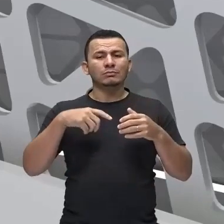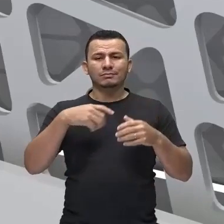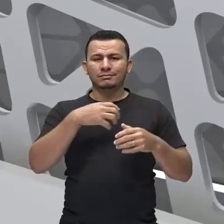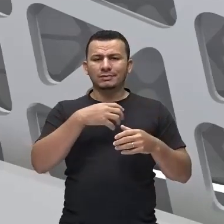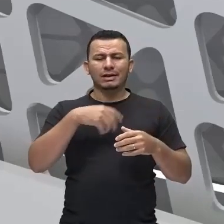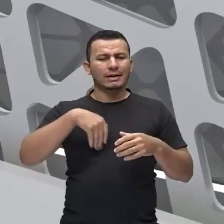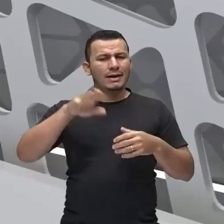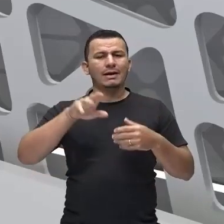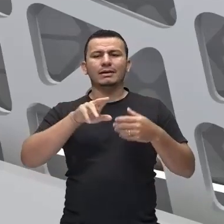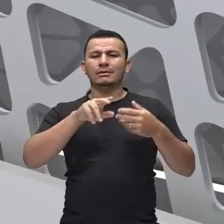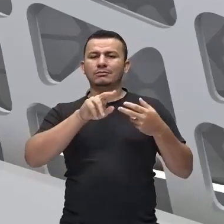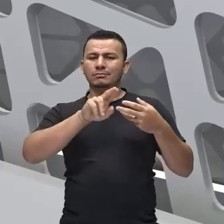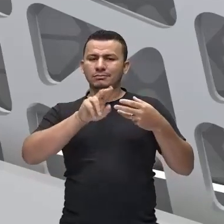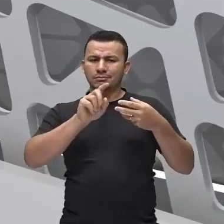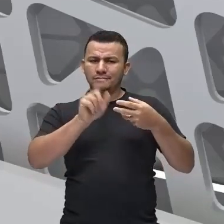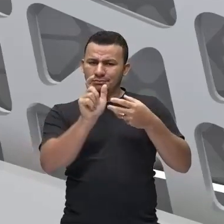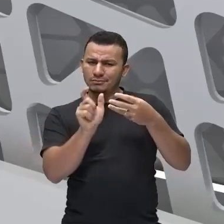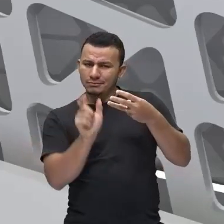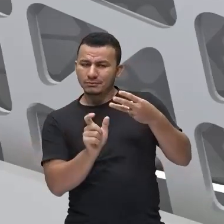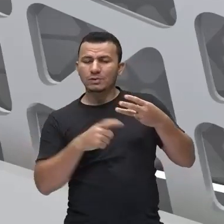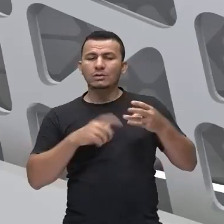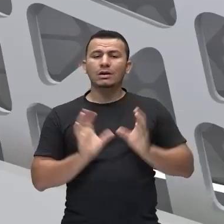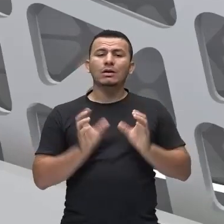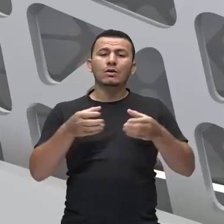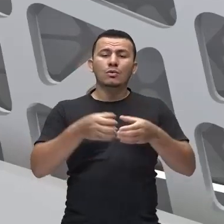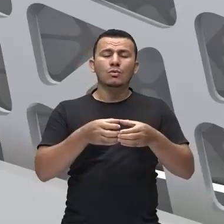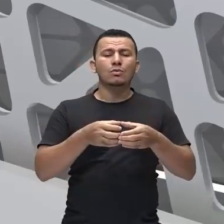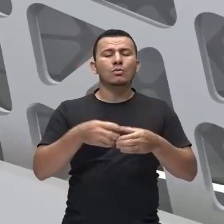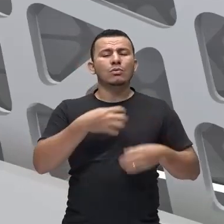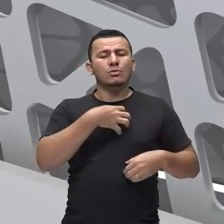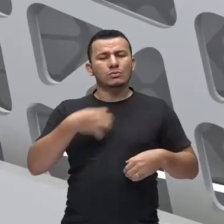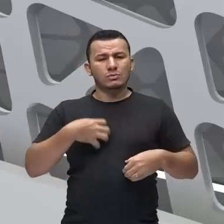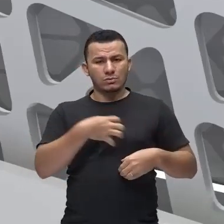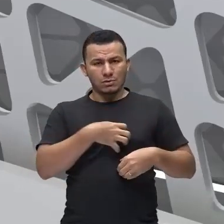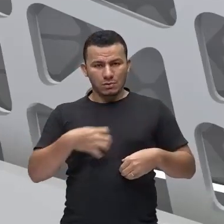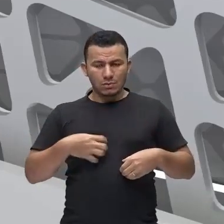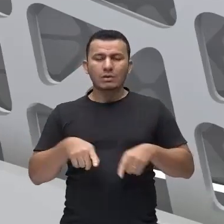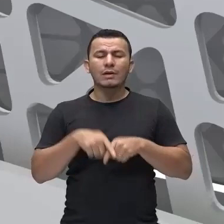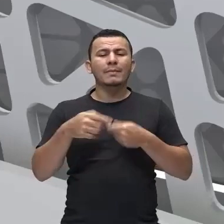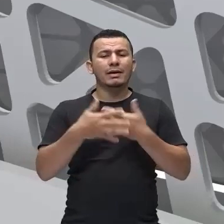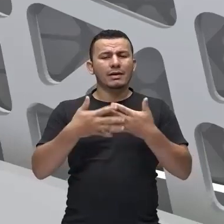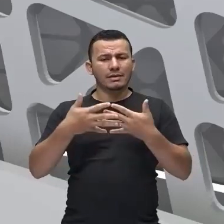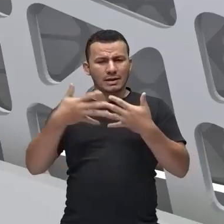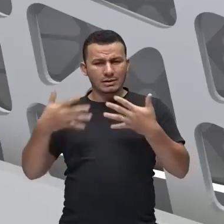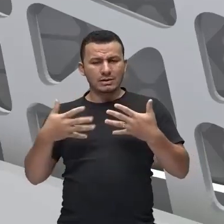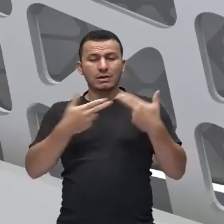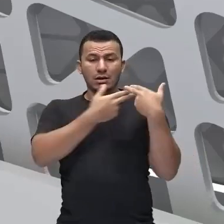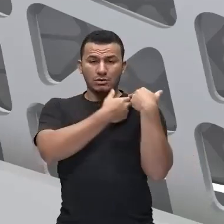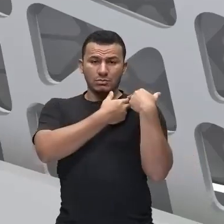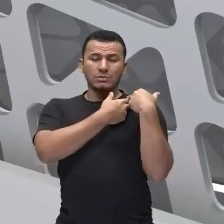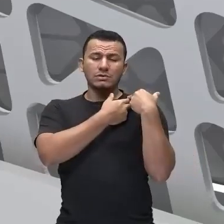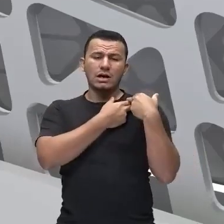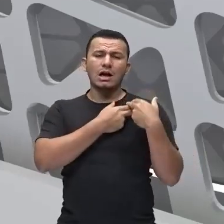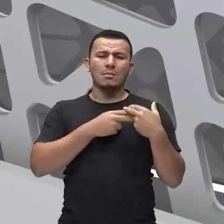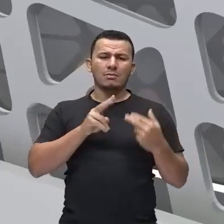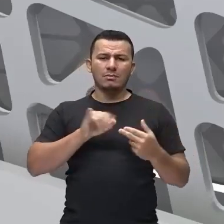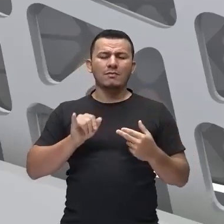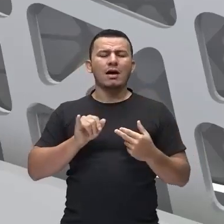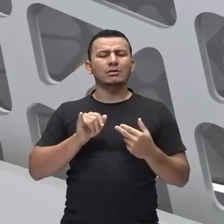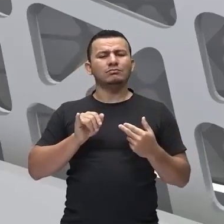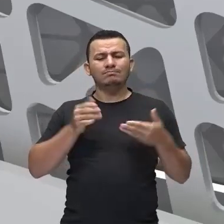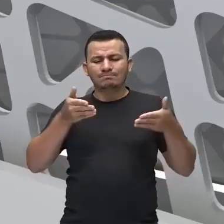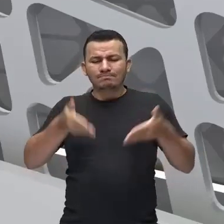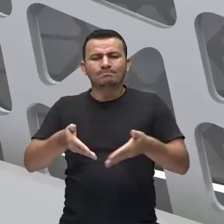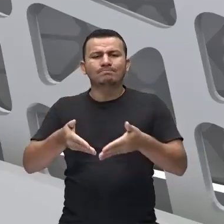folheto embrionário tem um grupo de órgãos e tecidos que vão desenvolver, vão especializar,